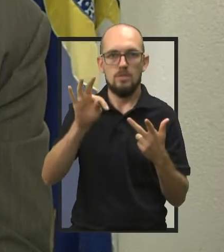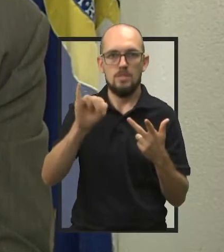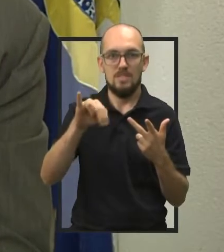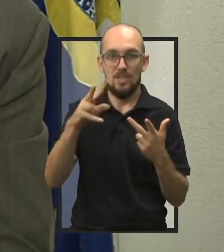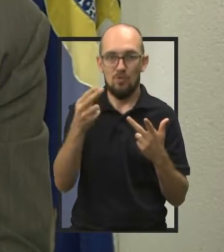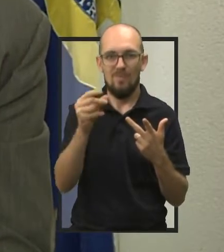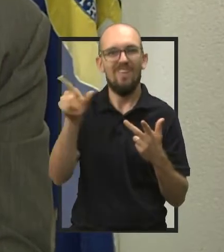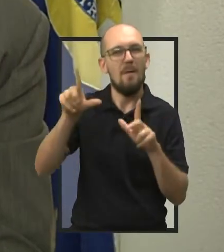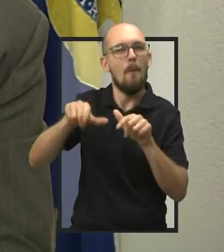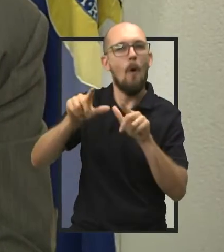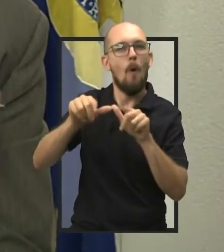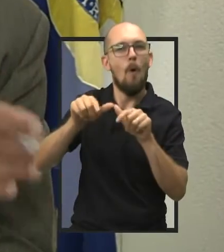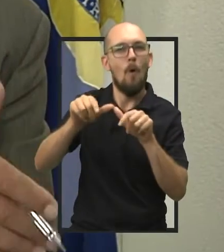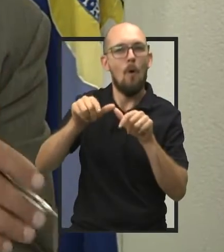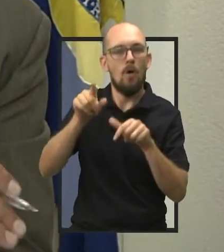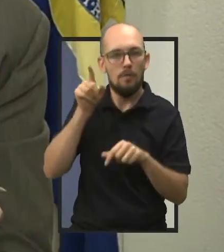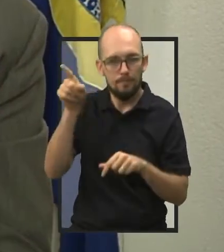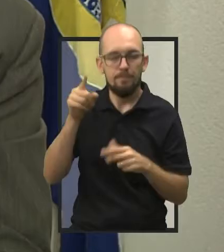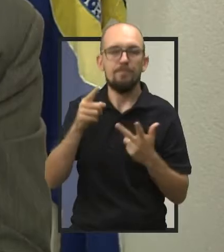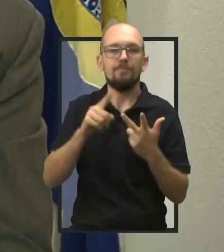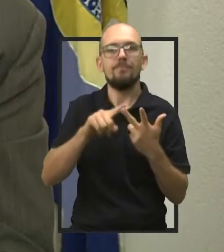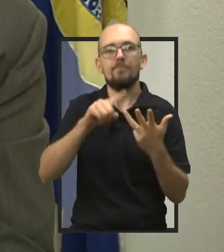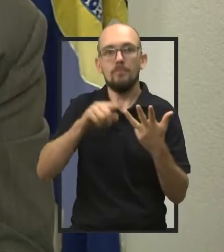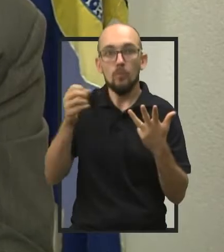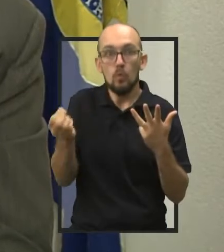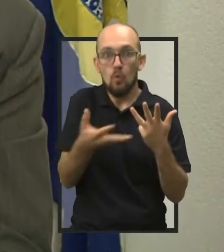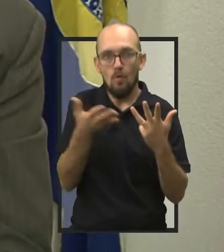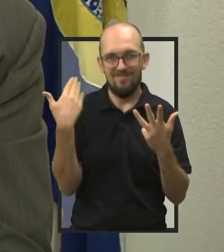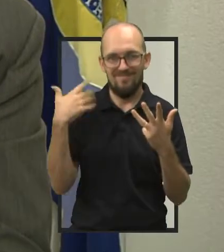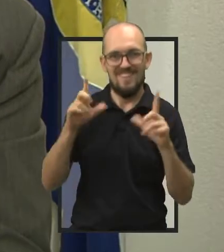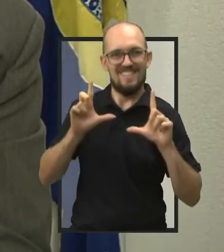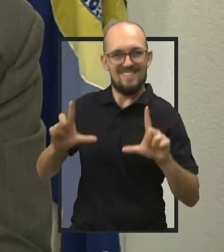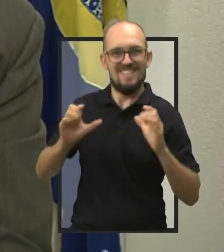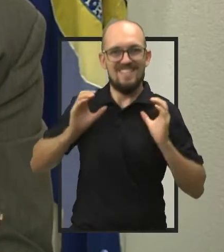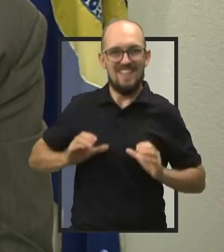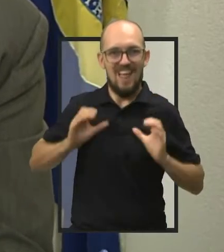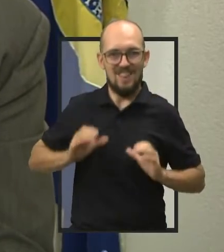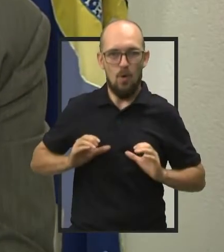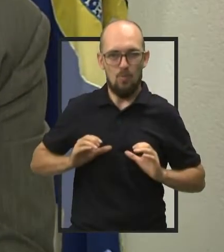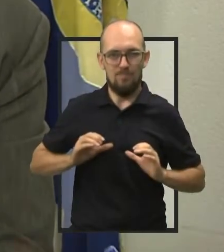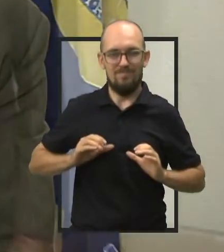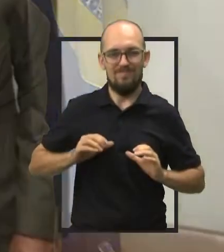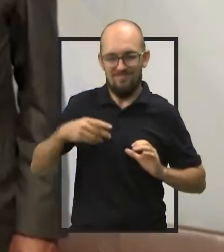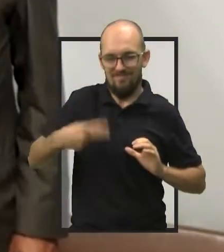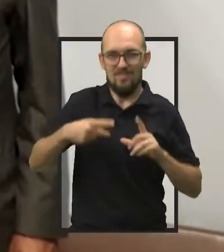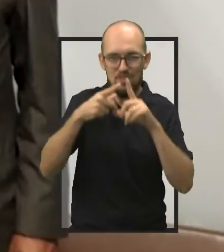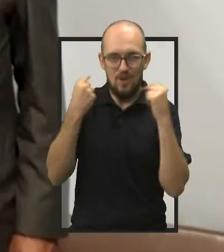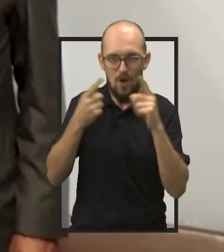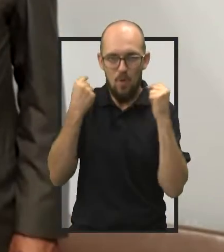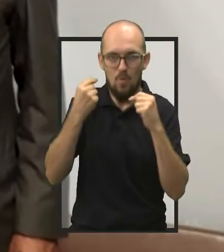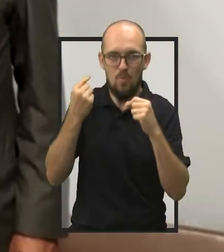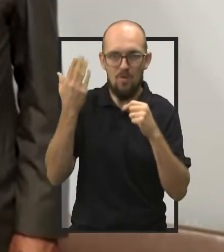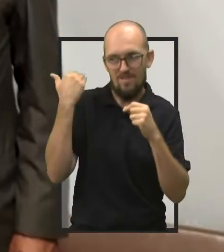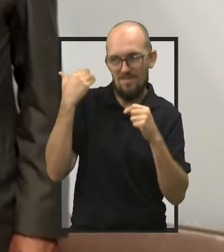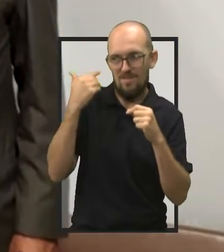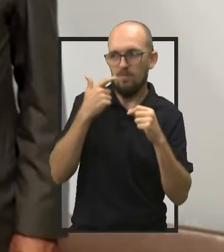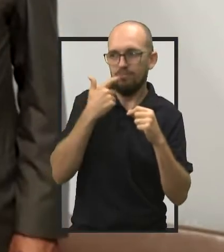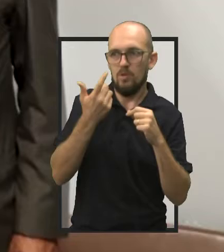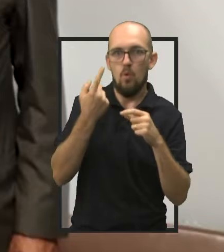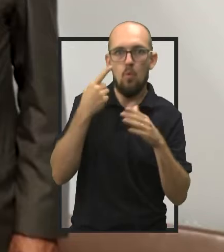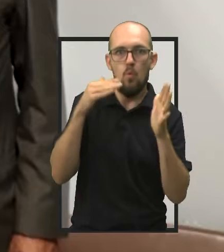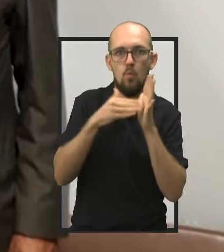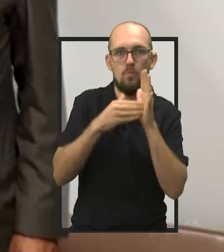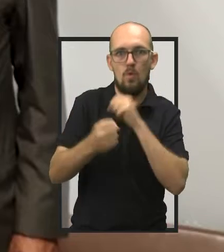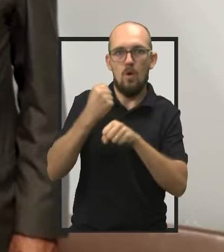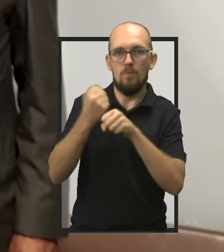o mais novo, com exceção agora do último título de cidadania jauense, foi para o Cazu, mas até o ano passado era o mais novo cidadão